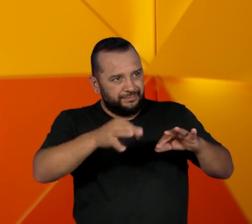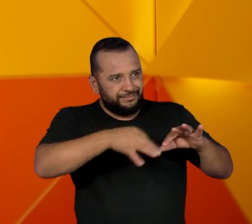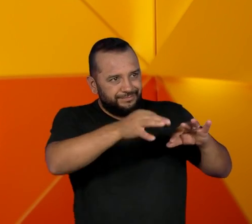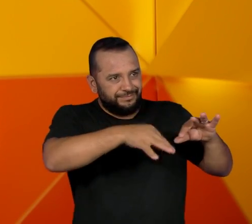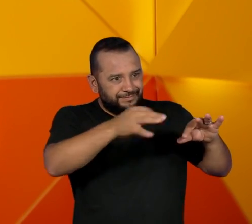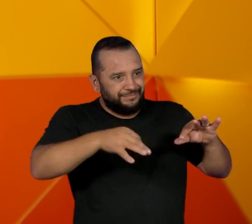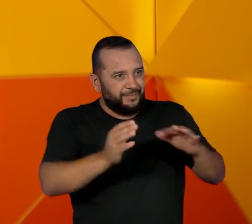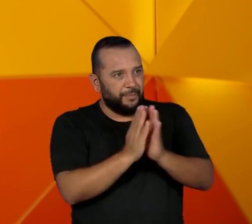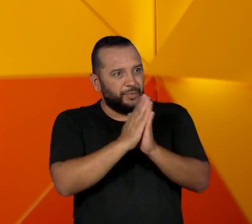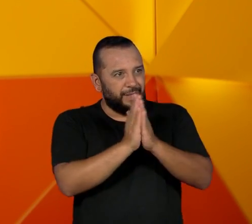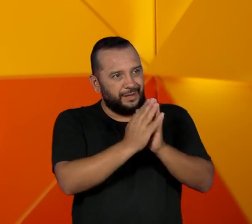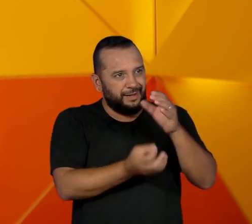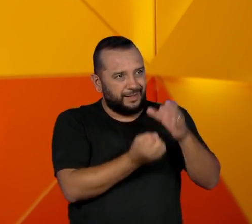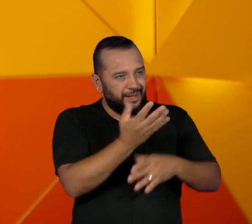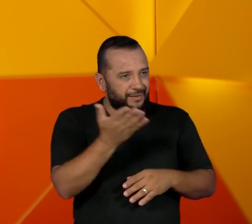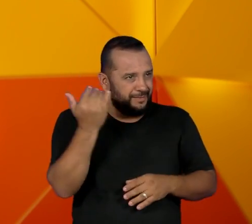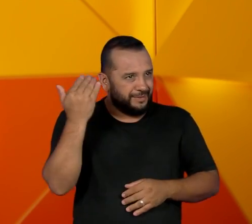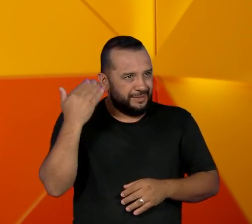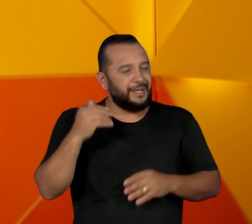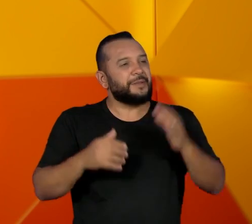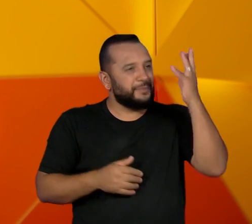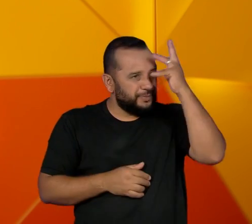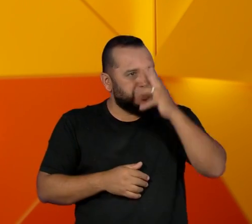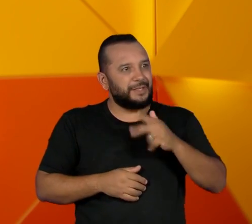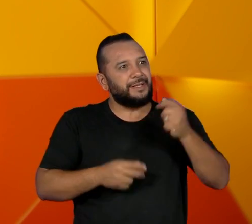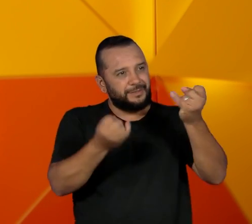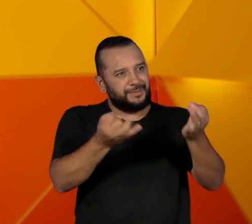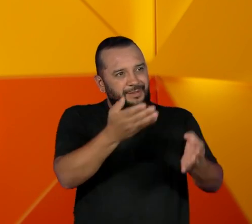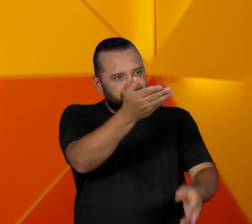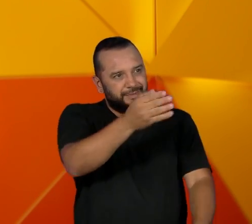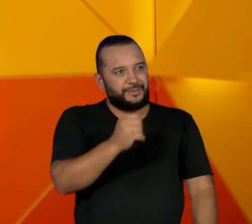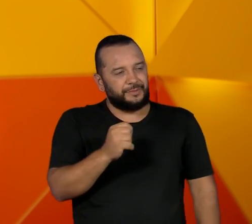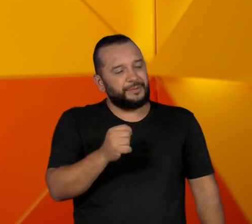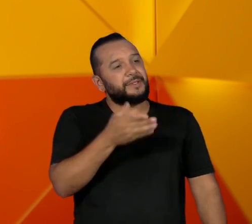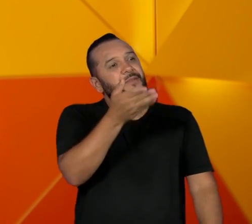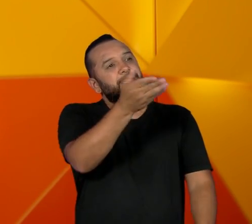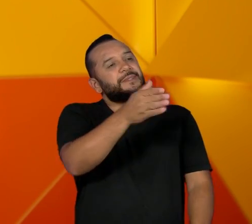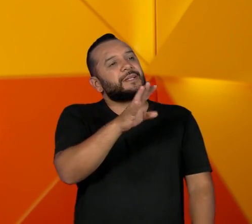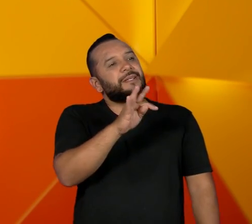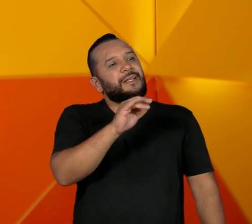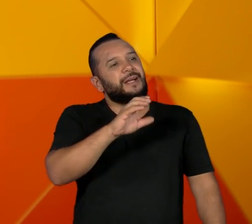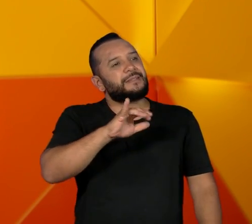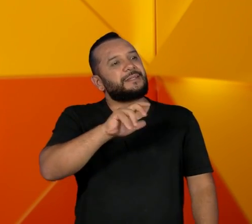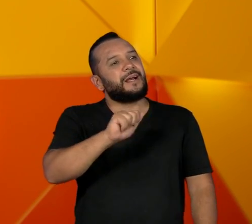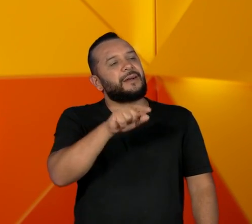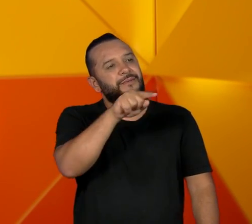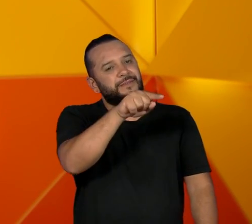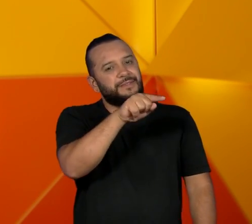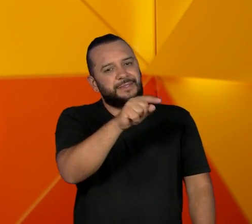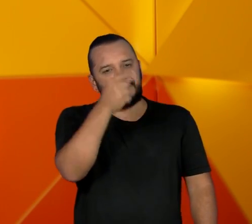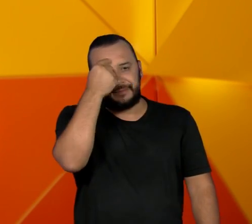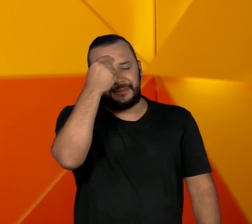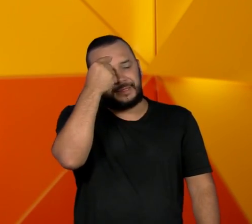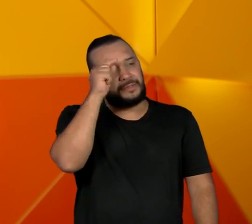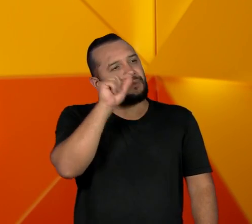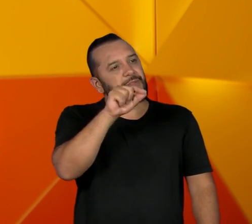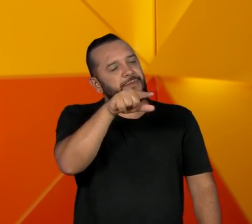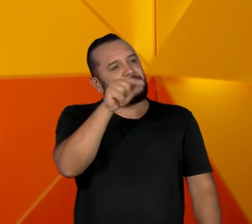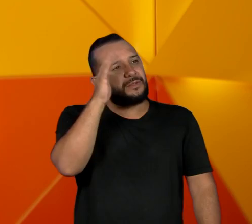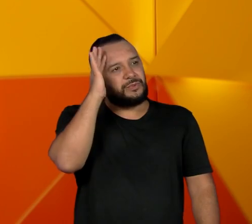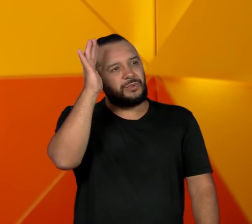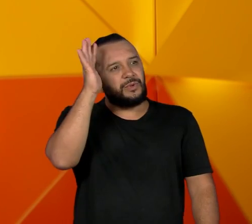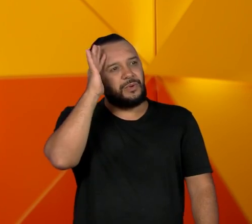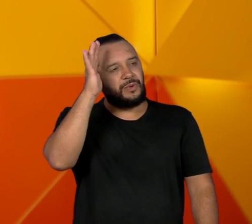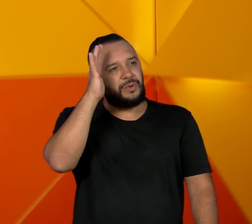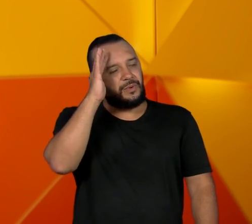aí nesse momento. Muito bonita essa referência. E você, Tássia, o que você pensa, o que você sonha